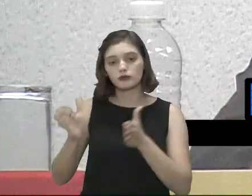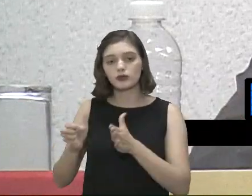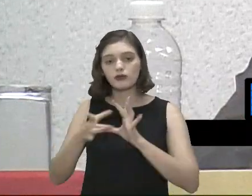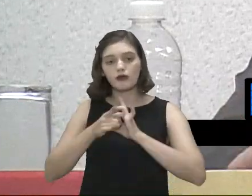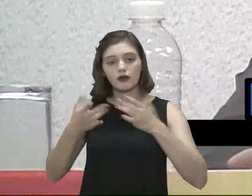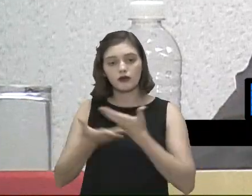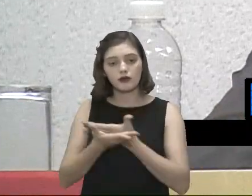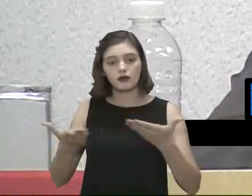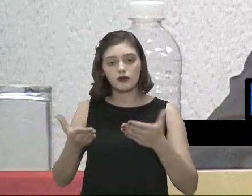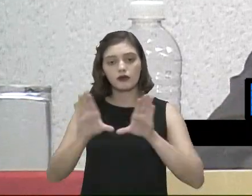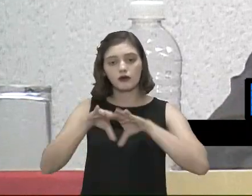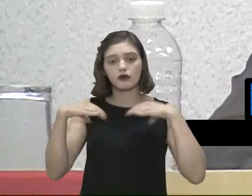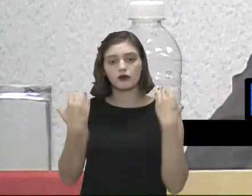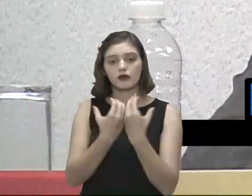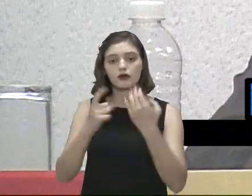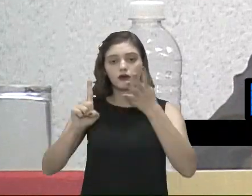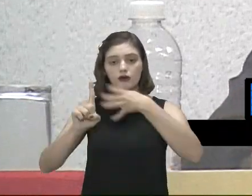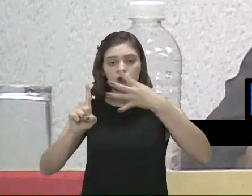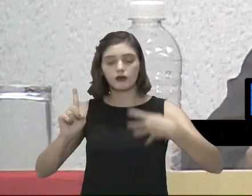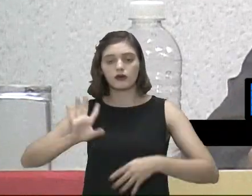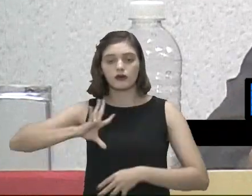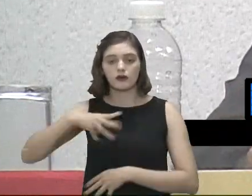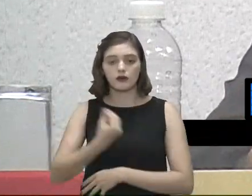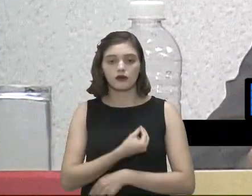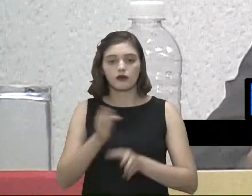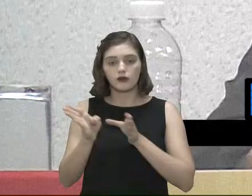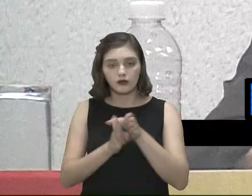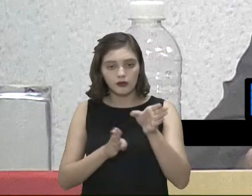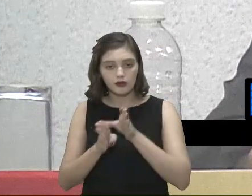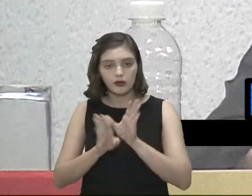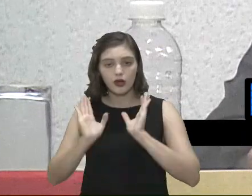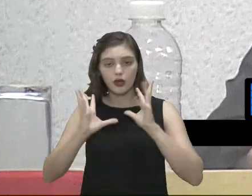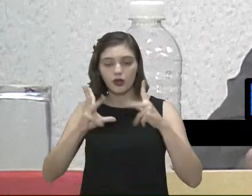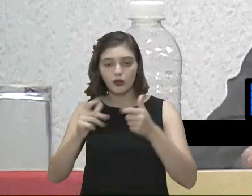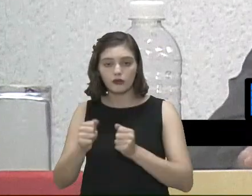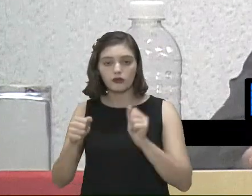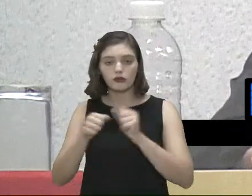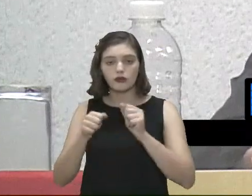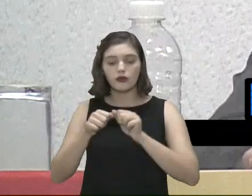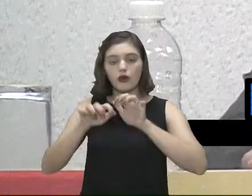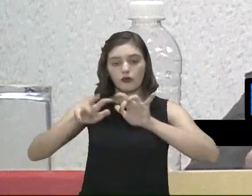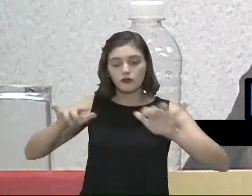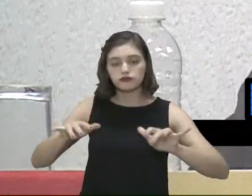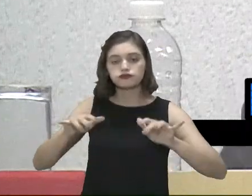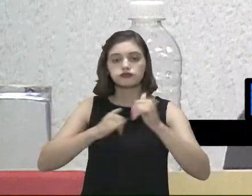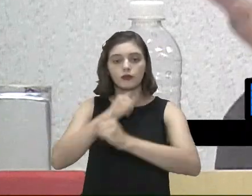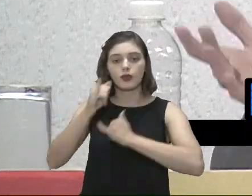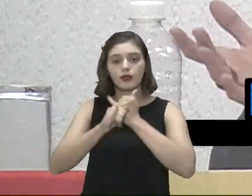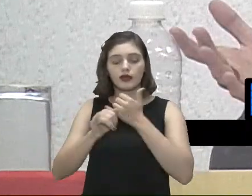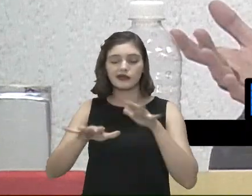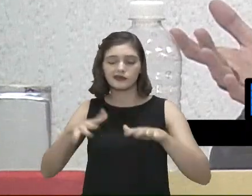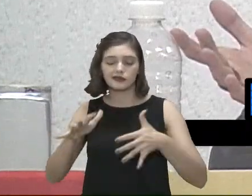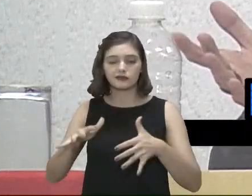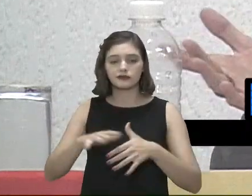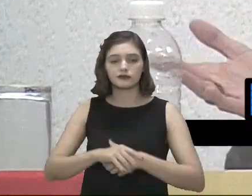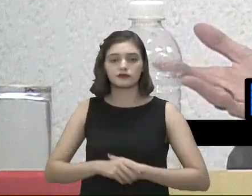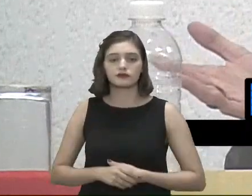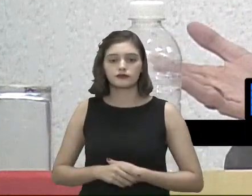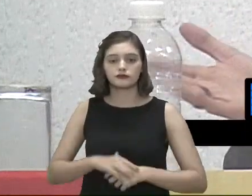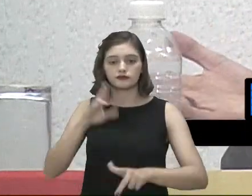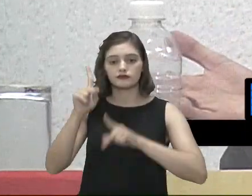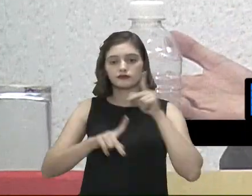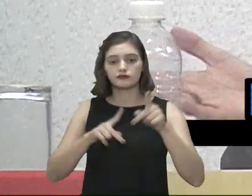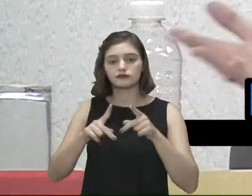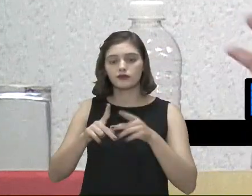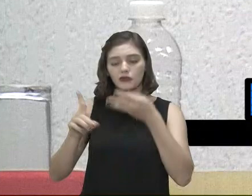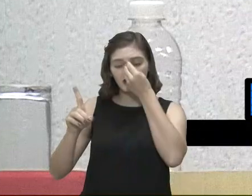nossa comunidade, da população trans, para orientação também, já que é tudo feito por meio digital, né? Muitas vezes a população